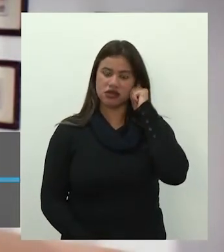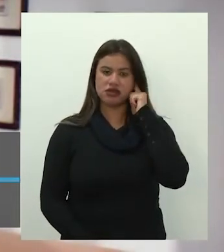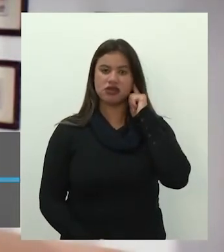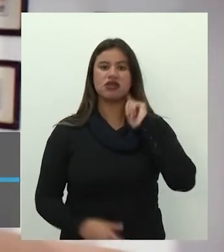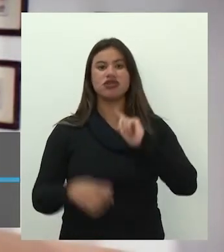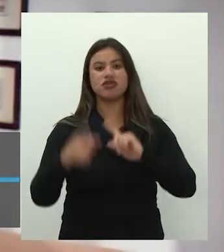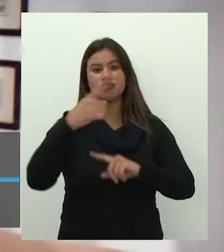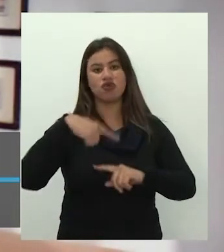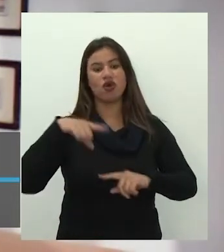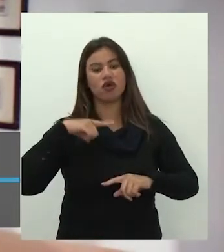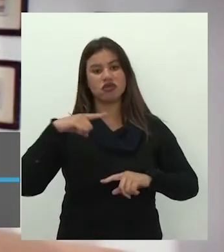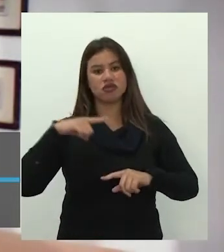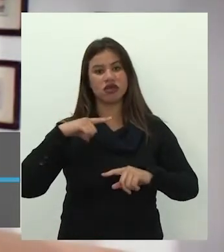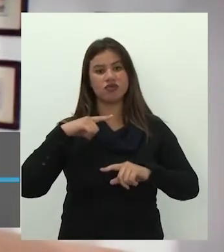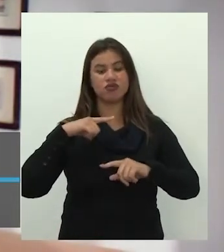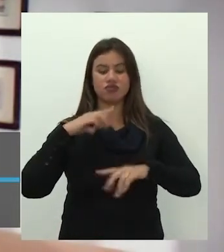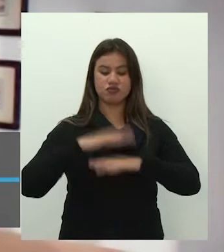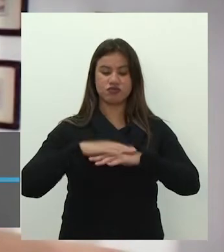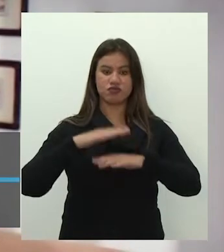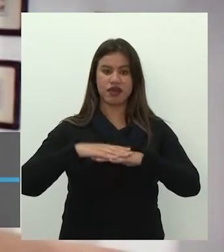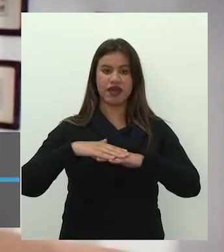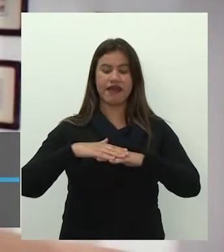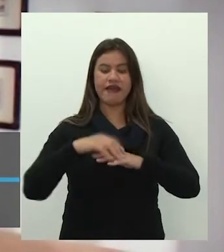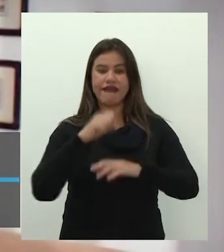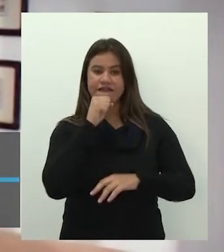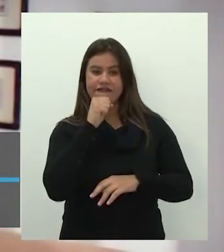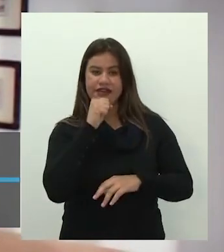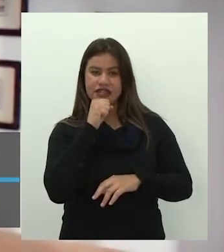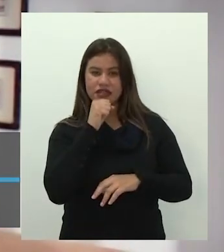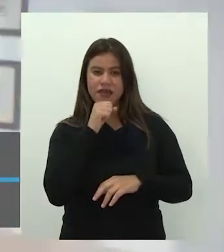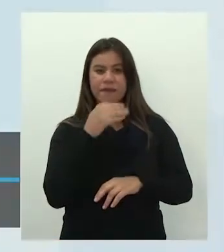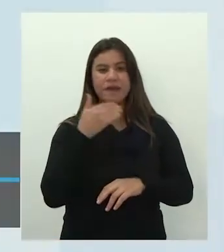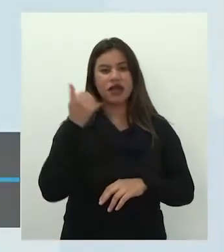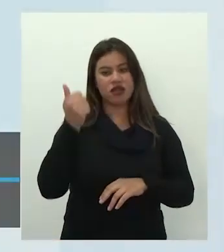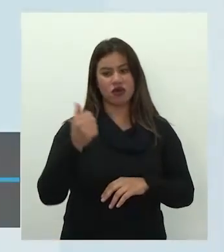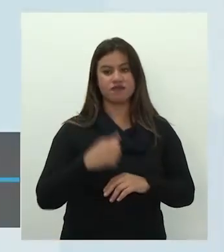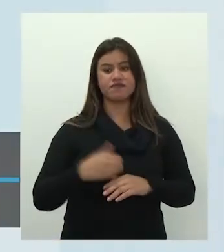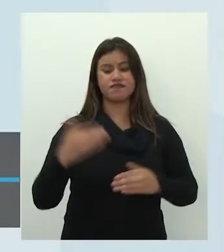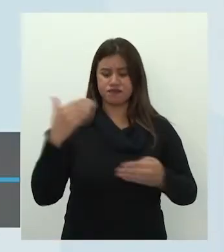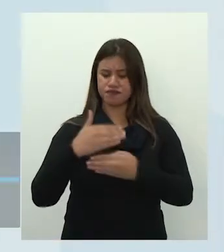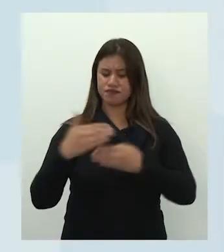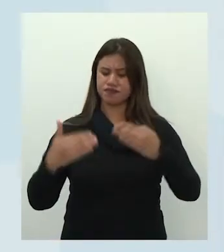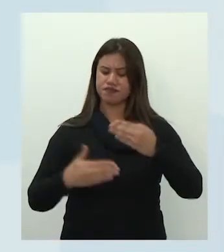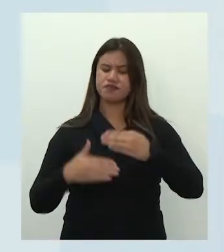melhor. Tânia, quem que vai projetar para mim?